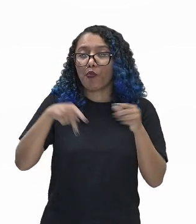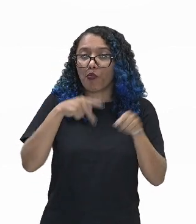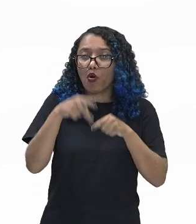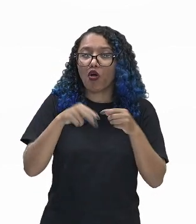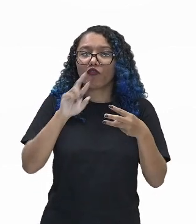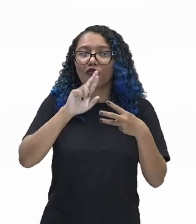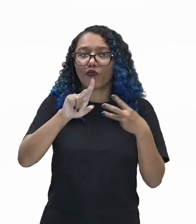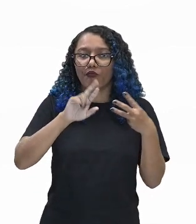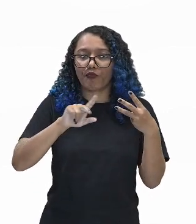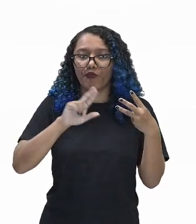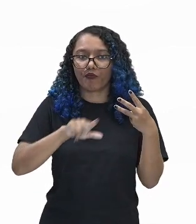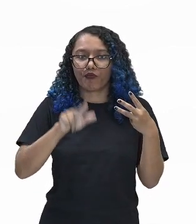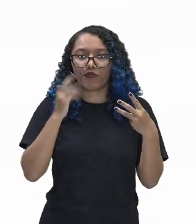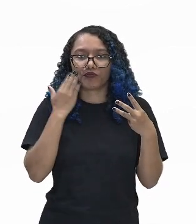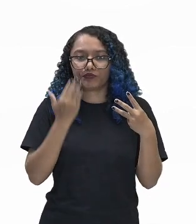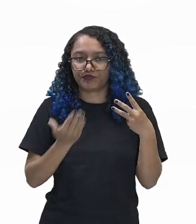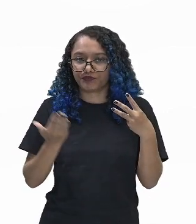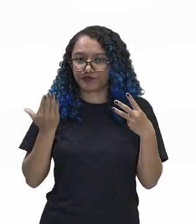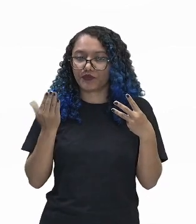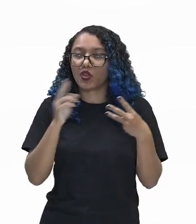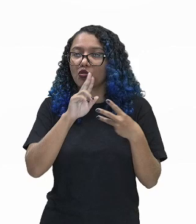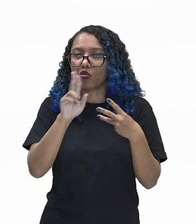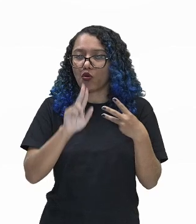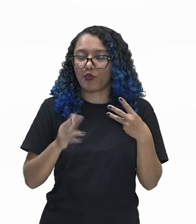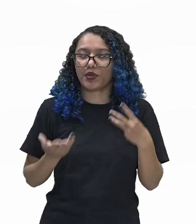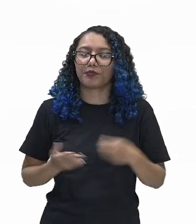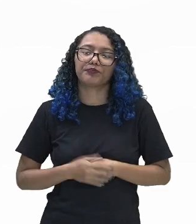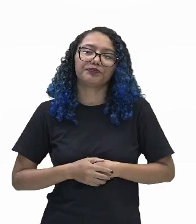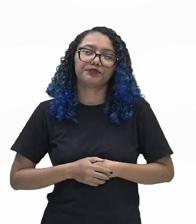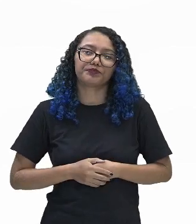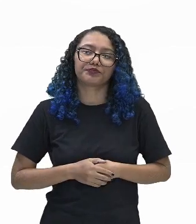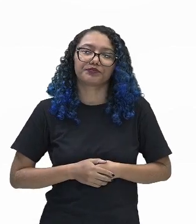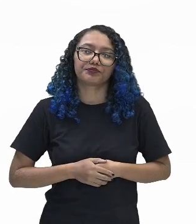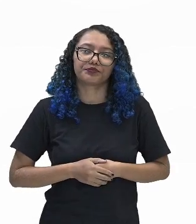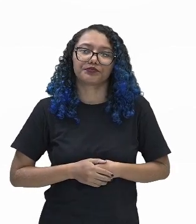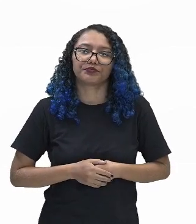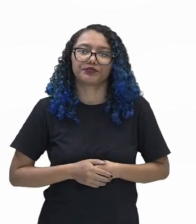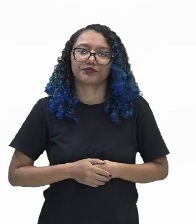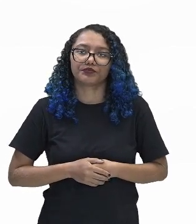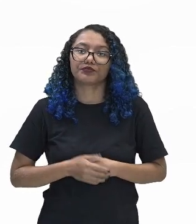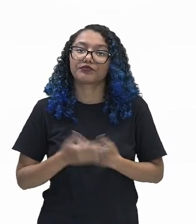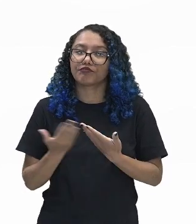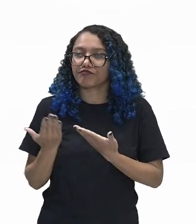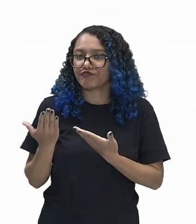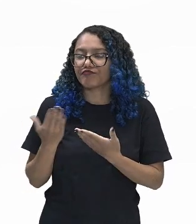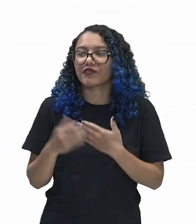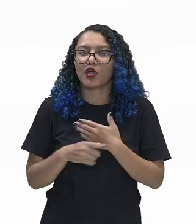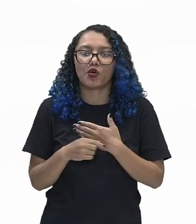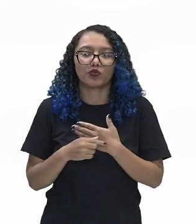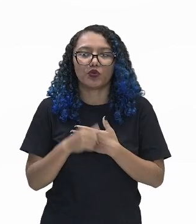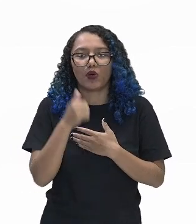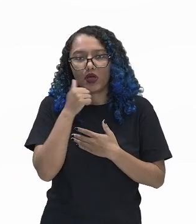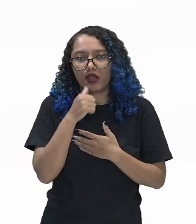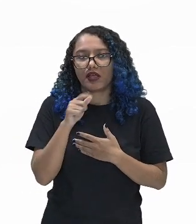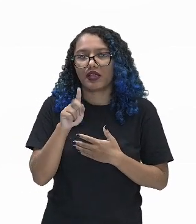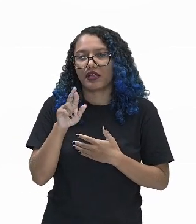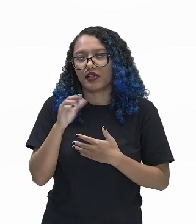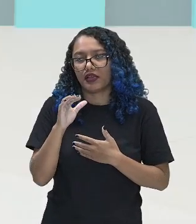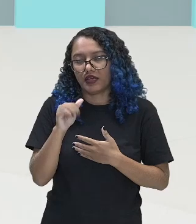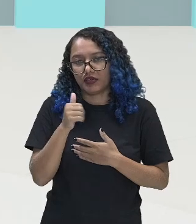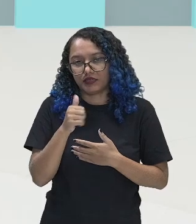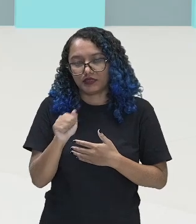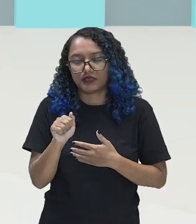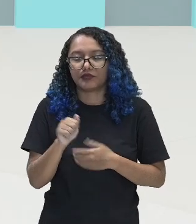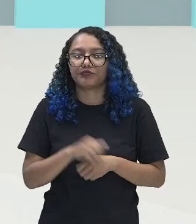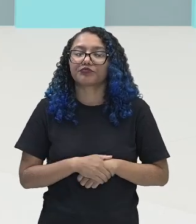povo maia. Então, gente, a nossa autora aí, não é? Graça Graon, né? É uma professora universitária lá em